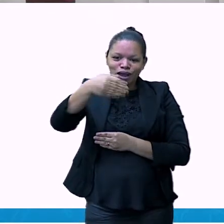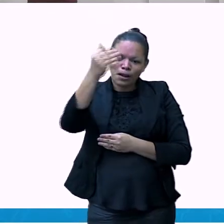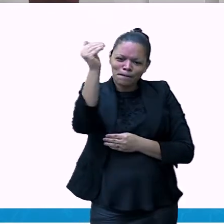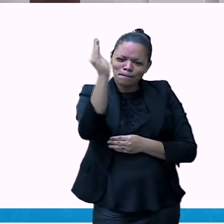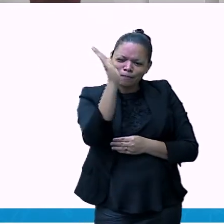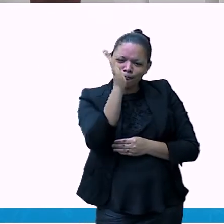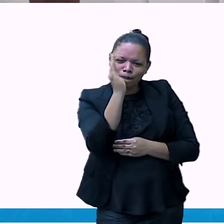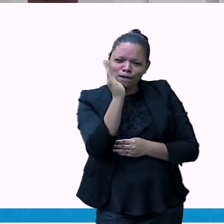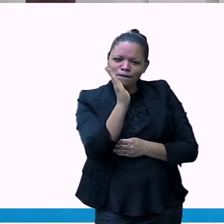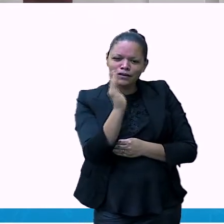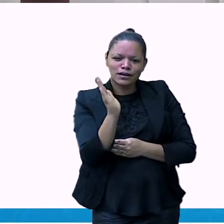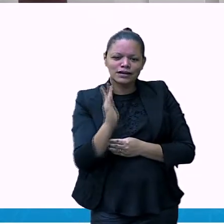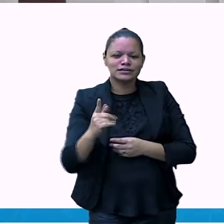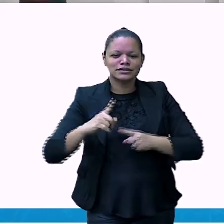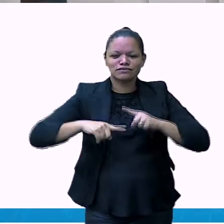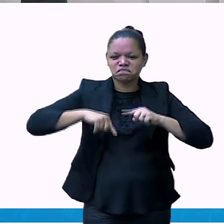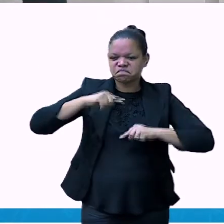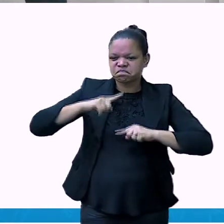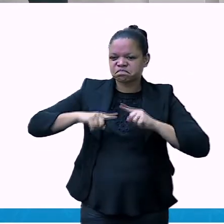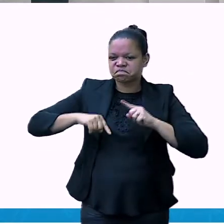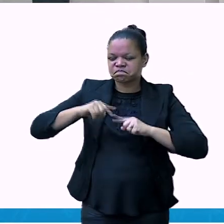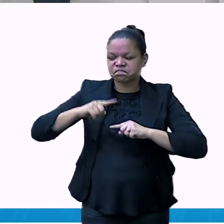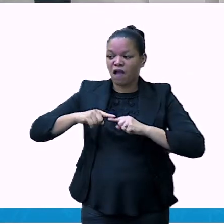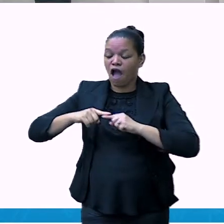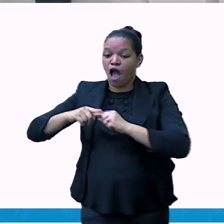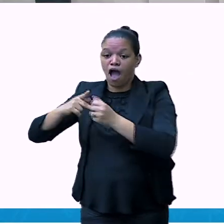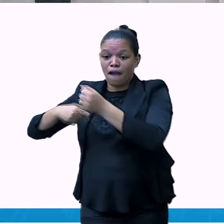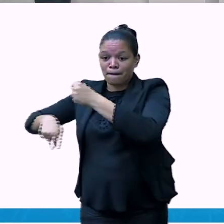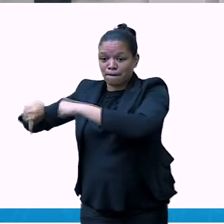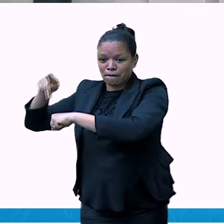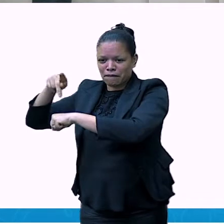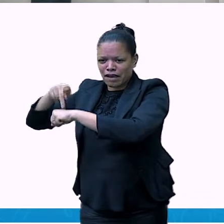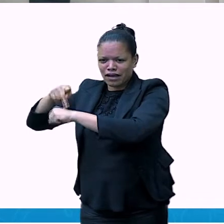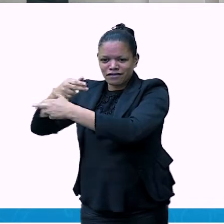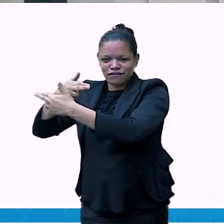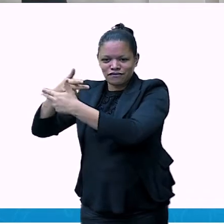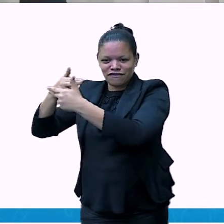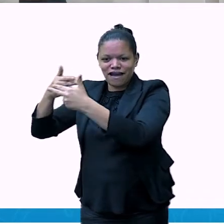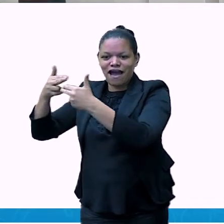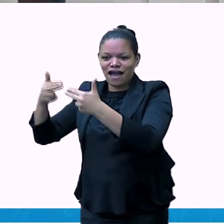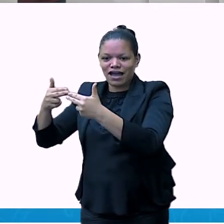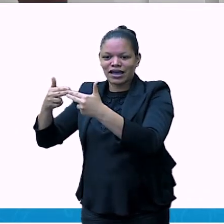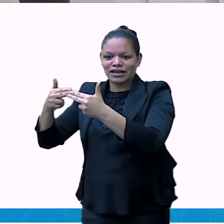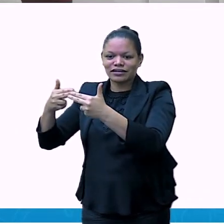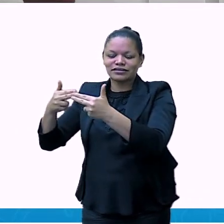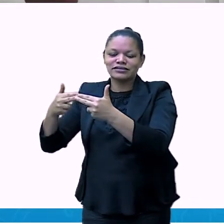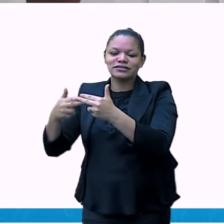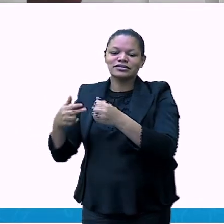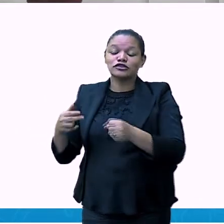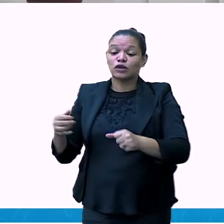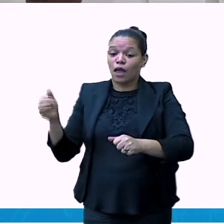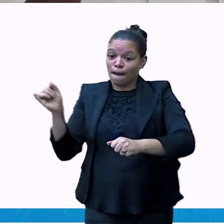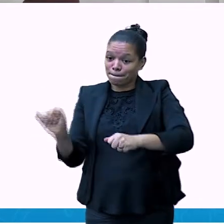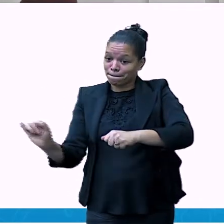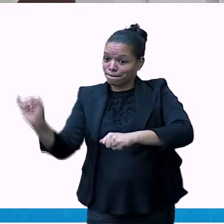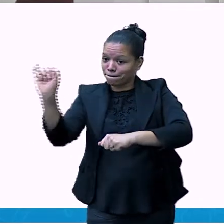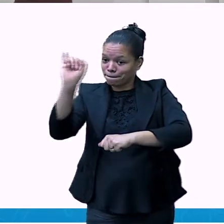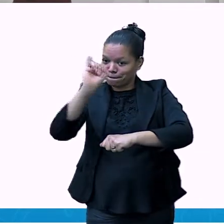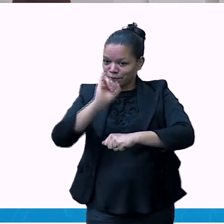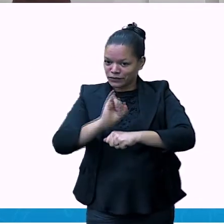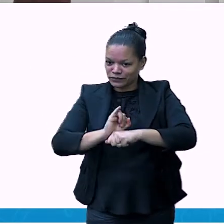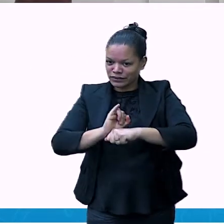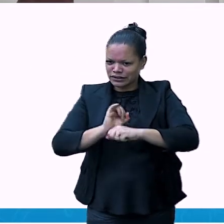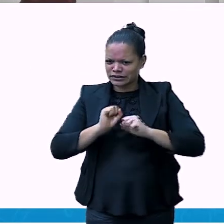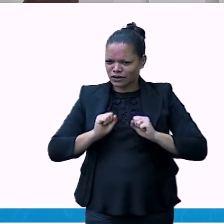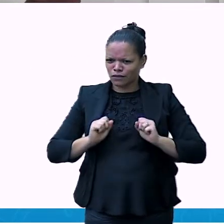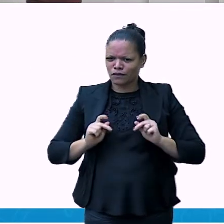ou procedentes de outro país ou de outros países. E também pode ser forma direta e indireta. Quando eu faço a